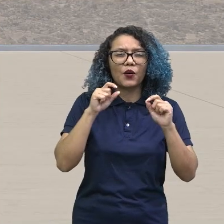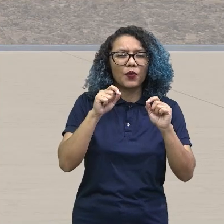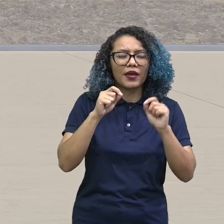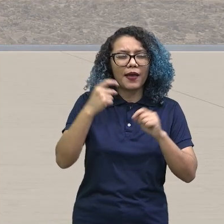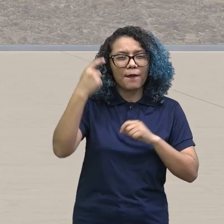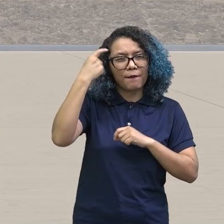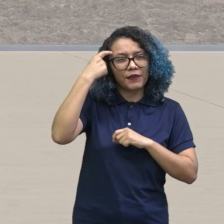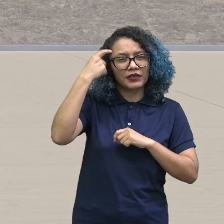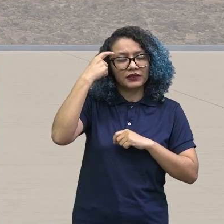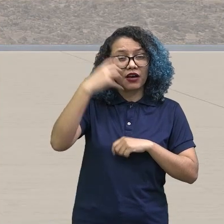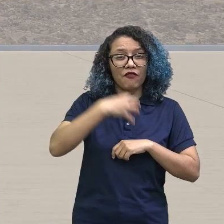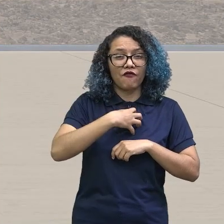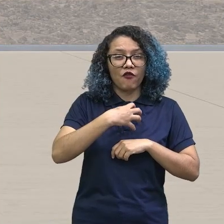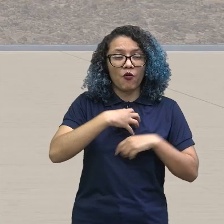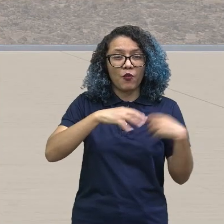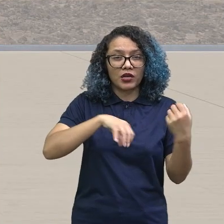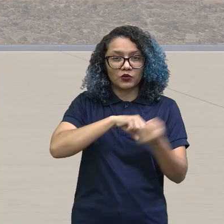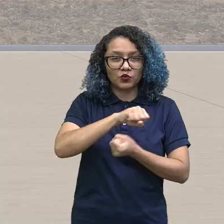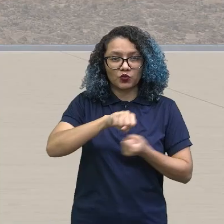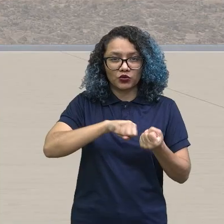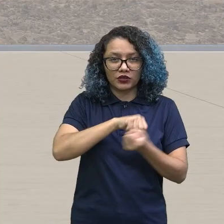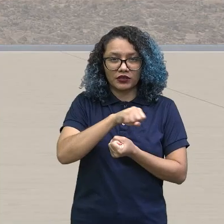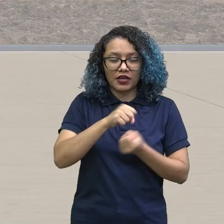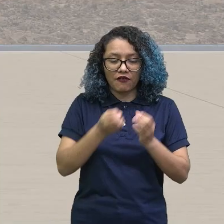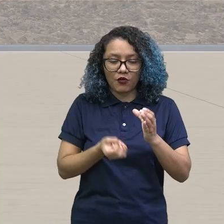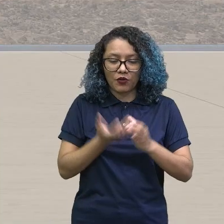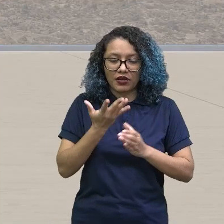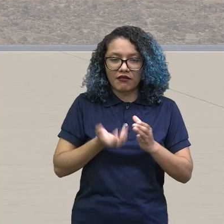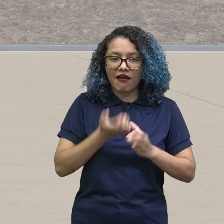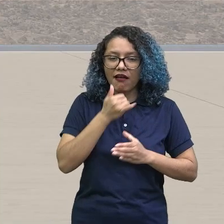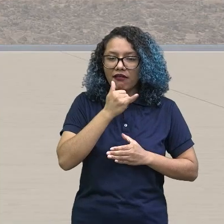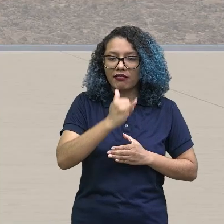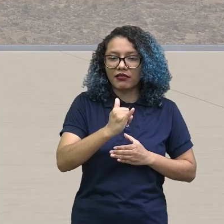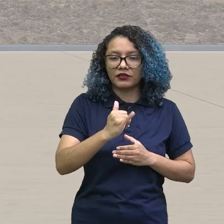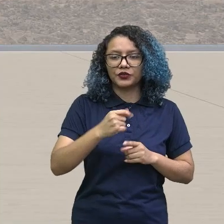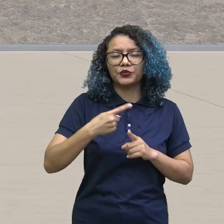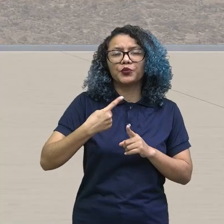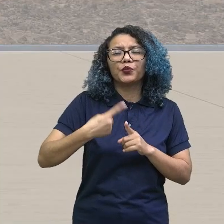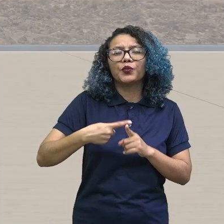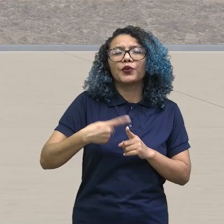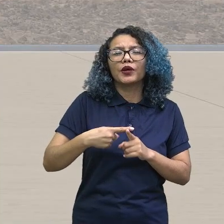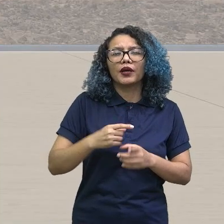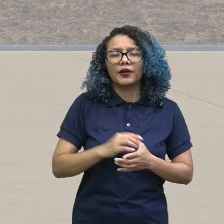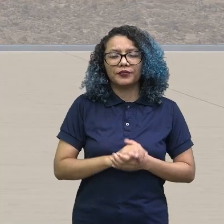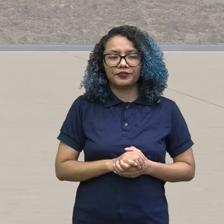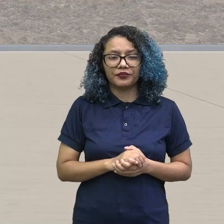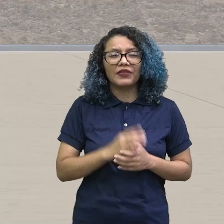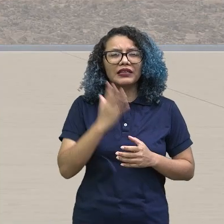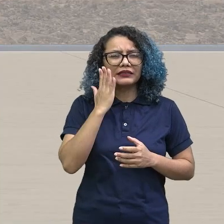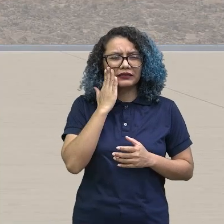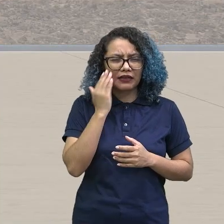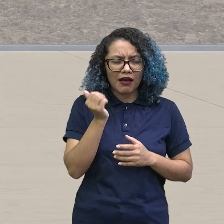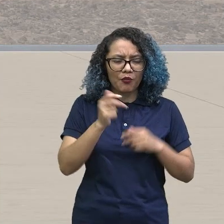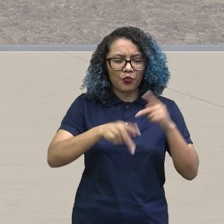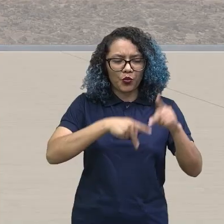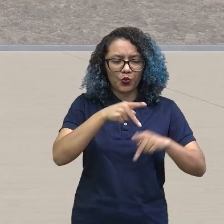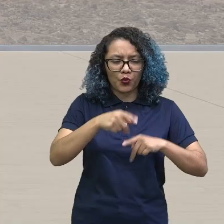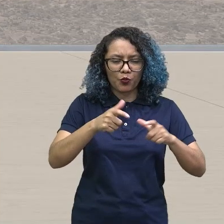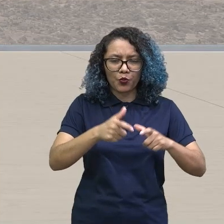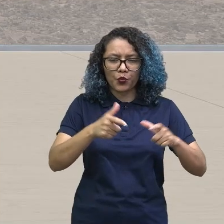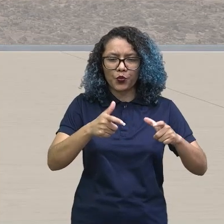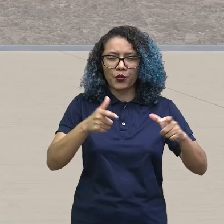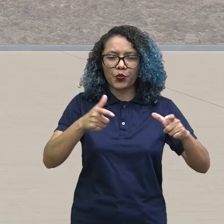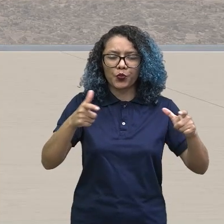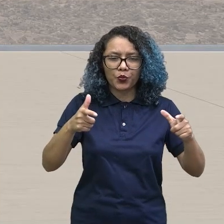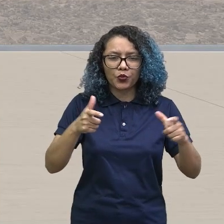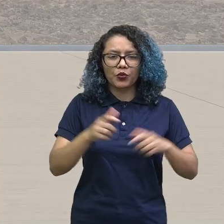formas mais sustentáveis de geração de energia, porque a gente sabe que a população aumenta, o desenvolvimento